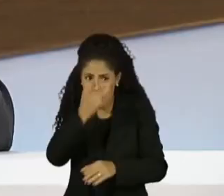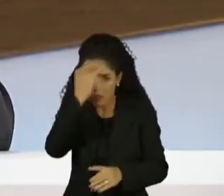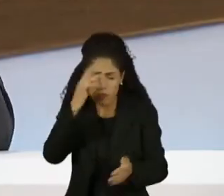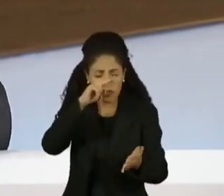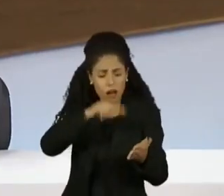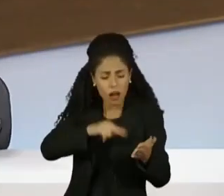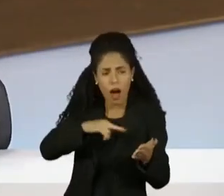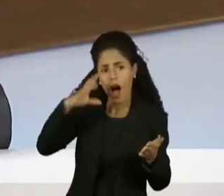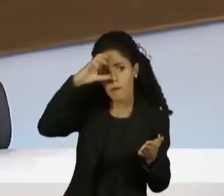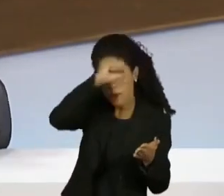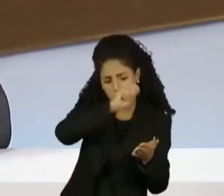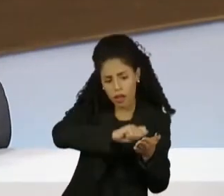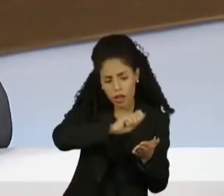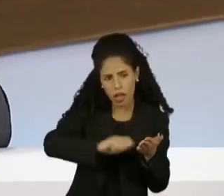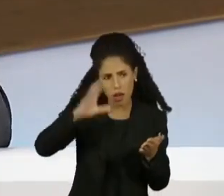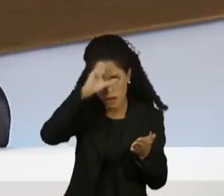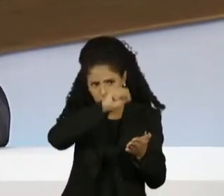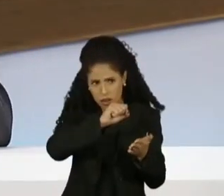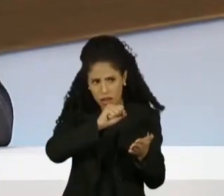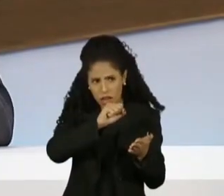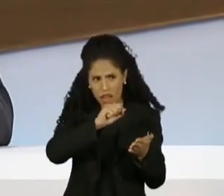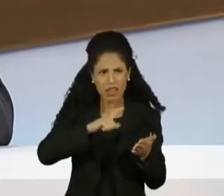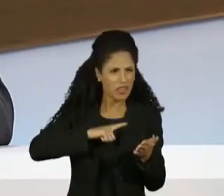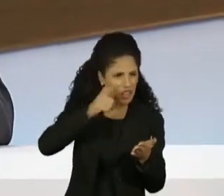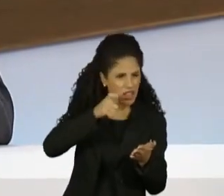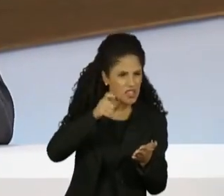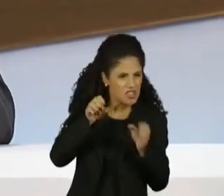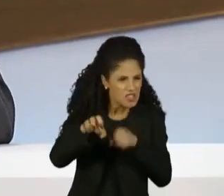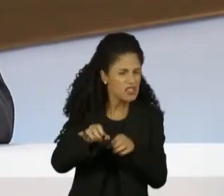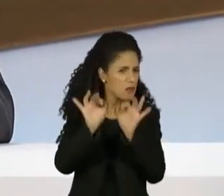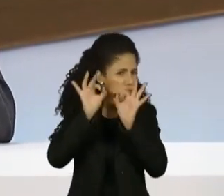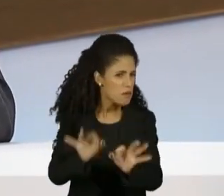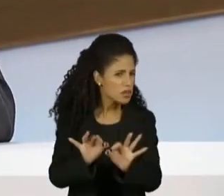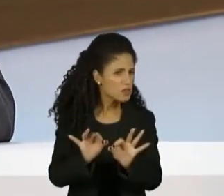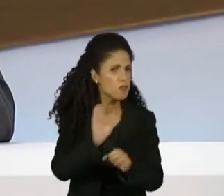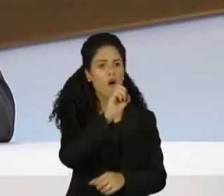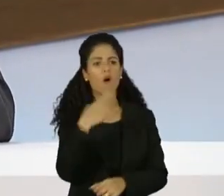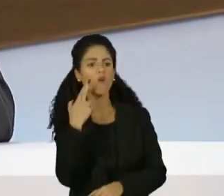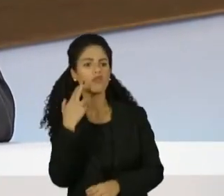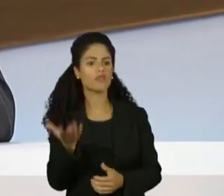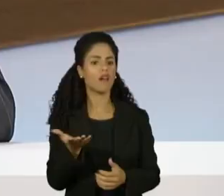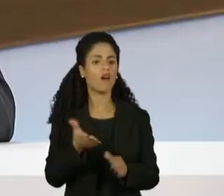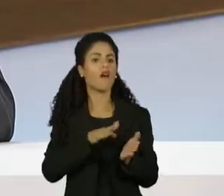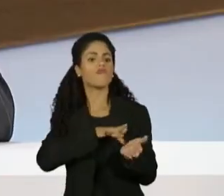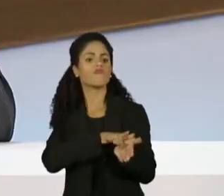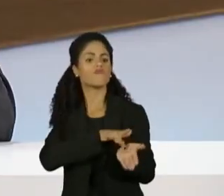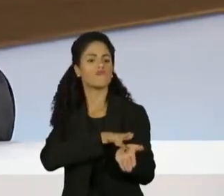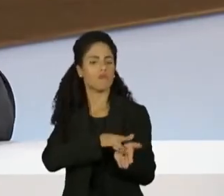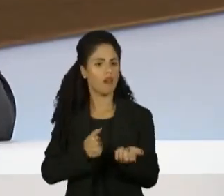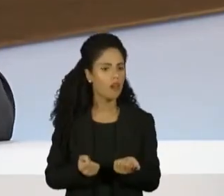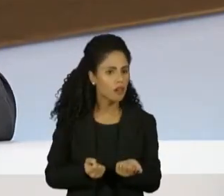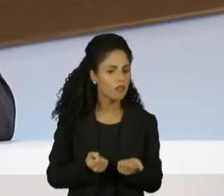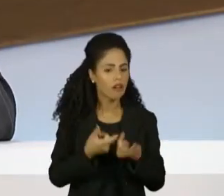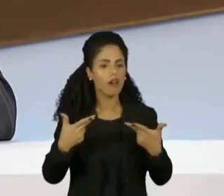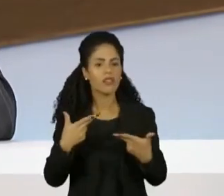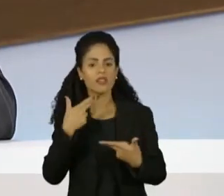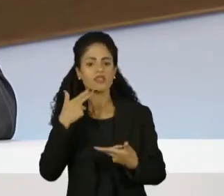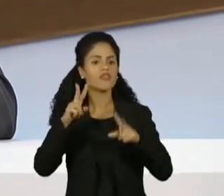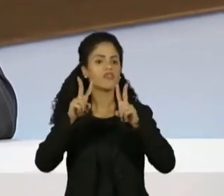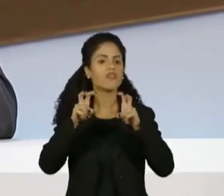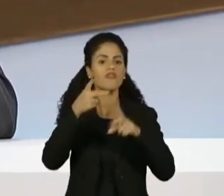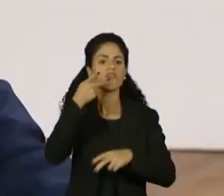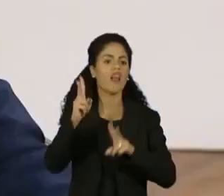ou o interesse é que elas fiquem presas em todos esses embates rasteiros, idolatrando populistas e falando sobre